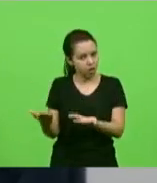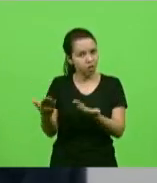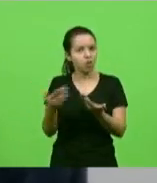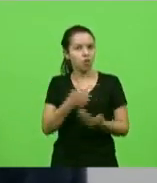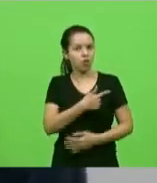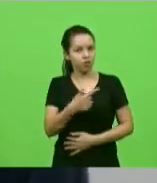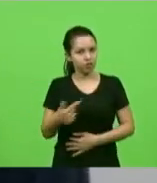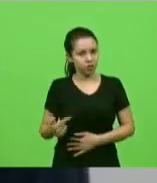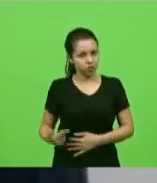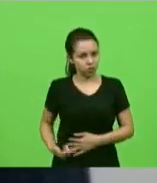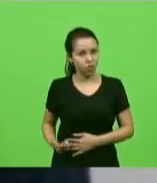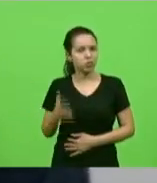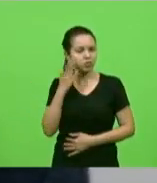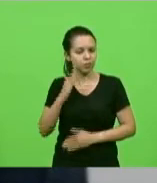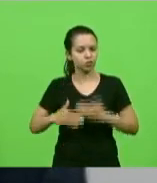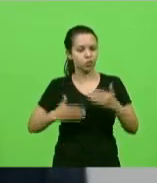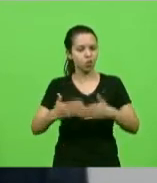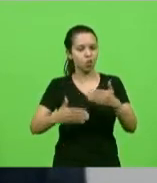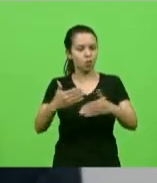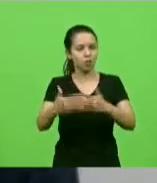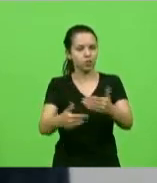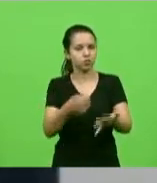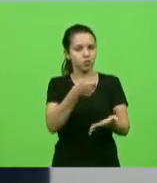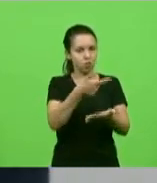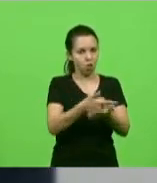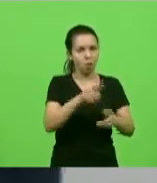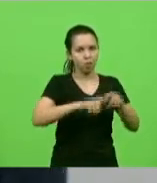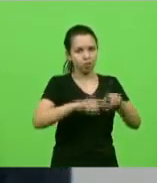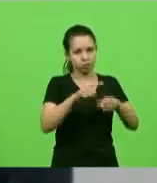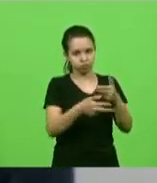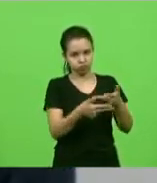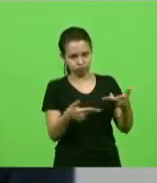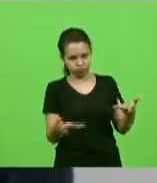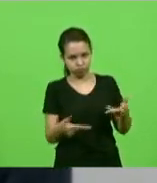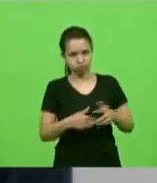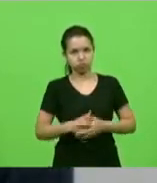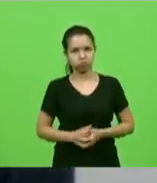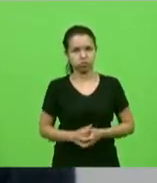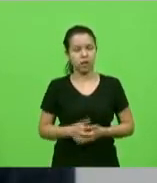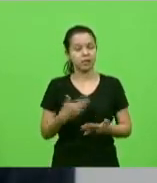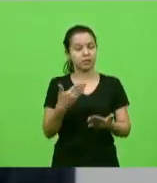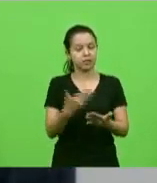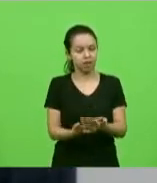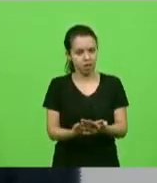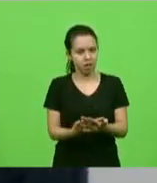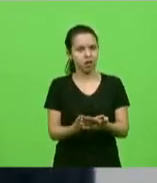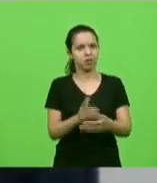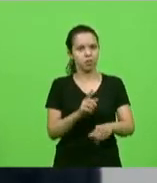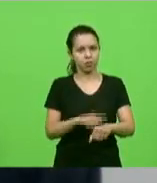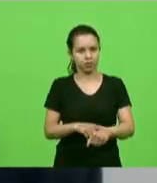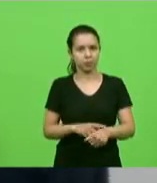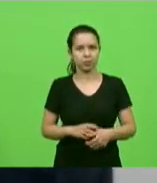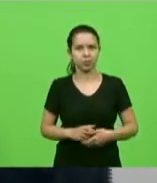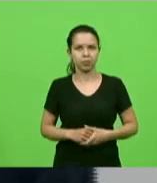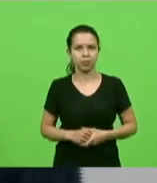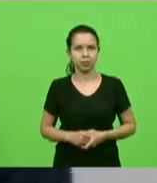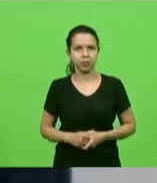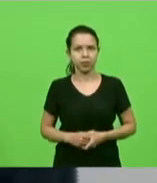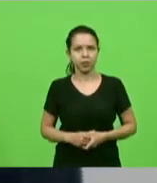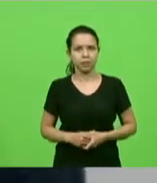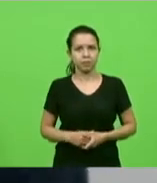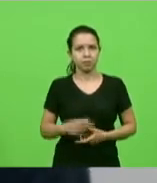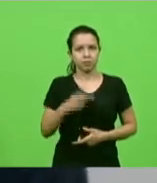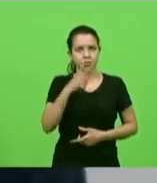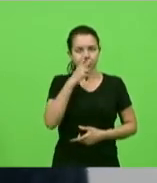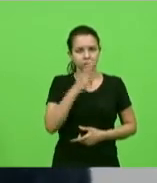a respeito de todo o processo de compra dos insumos, até aquele momento. Parece-me não